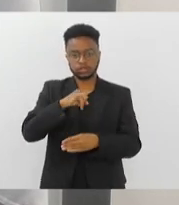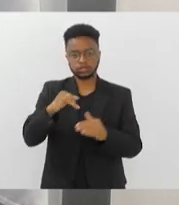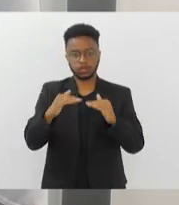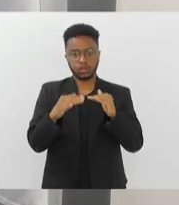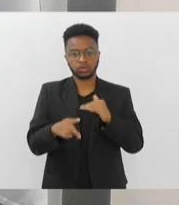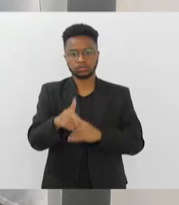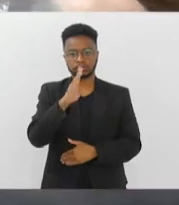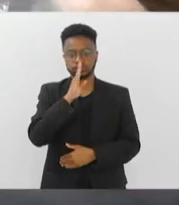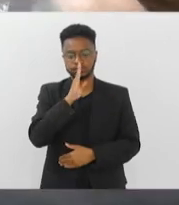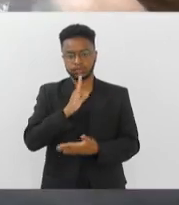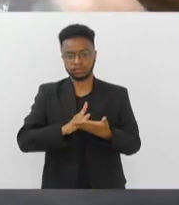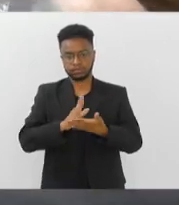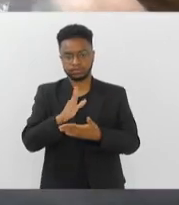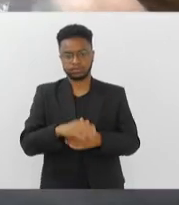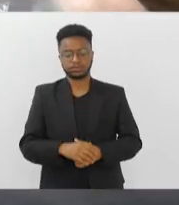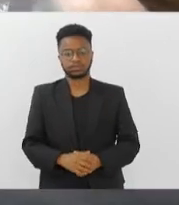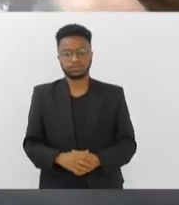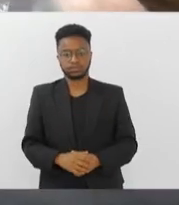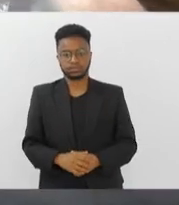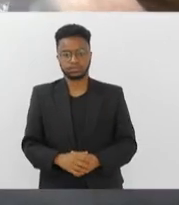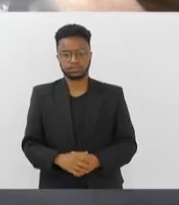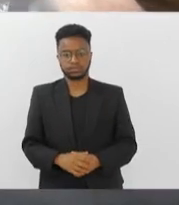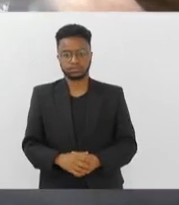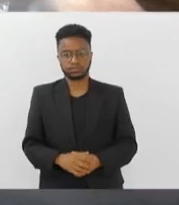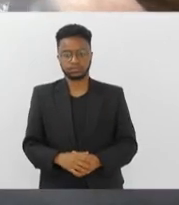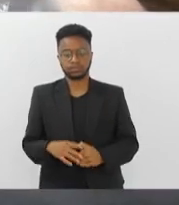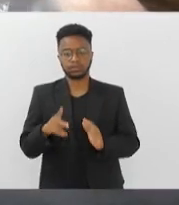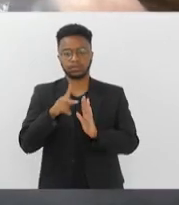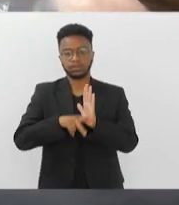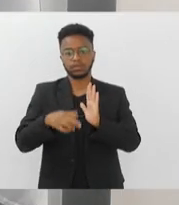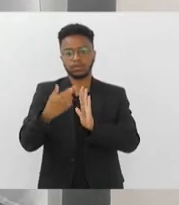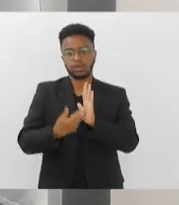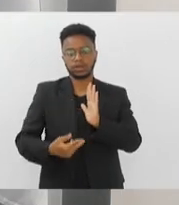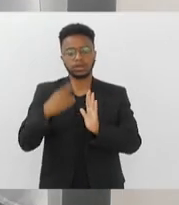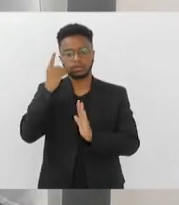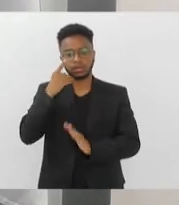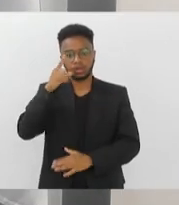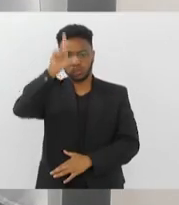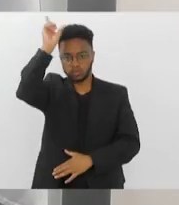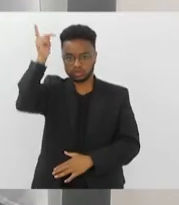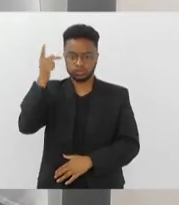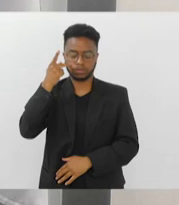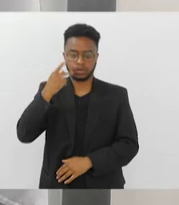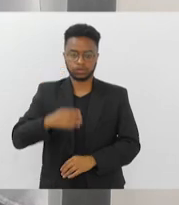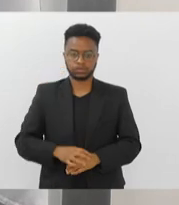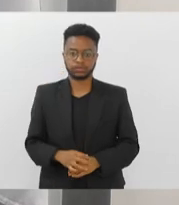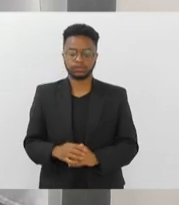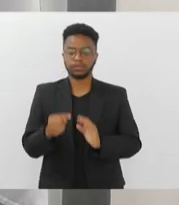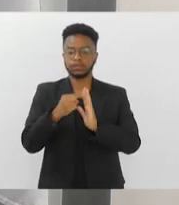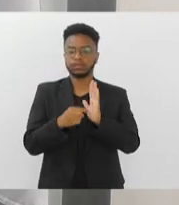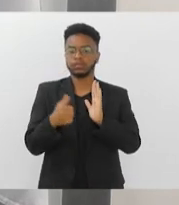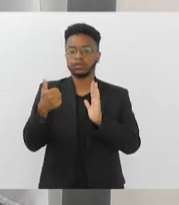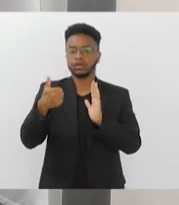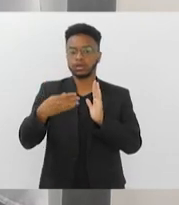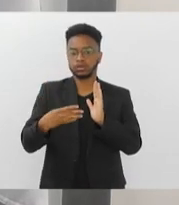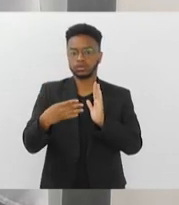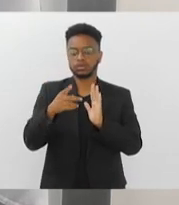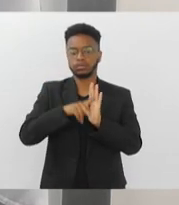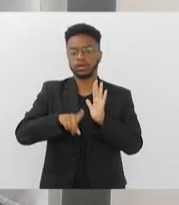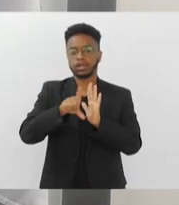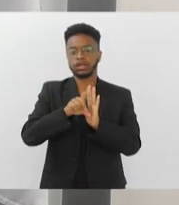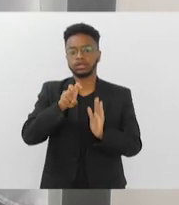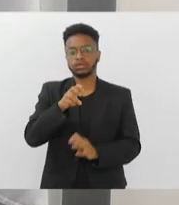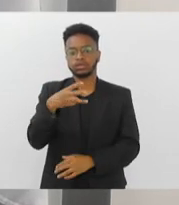que aprovam, permaneçam como estão. Aprovado. Bloco de projetos de relatoria do deputado Luiz Paulo. 14 da pauta, PL